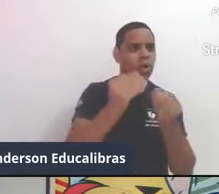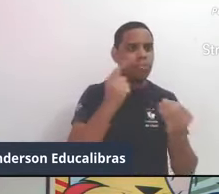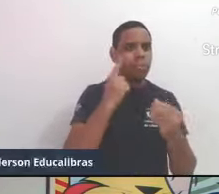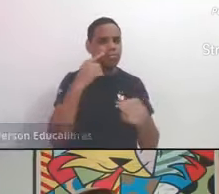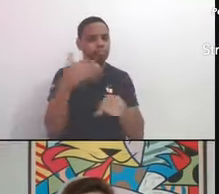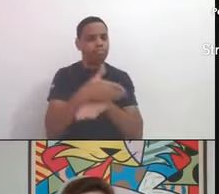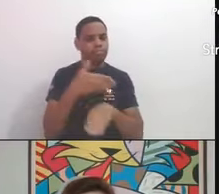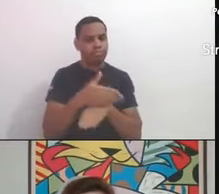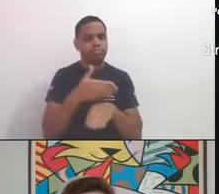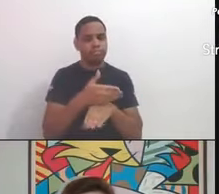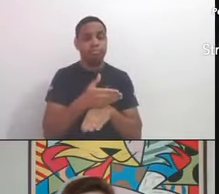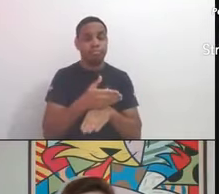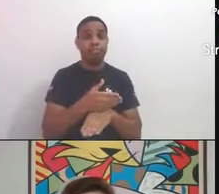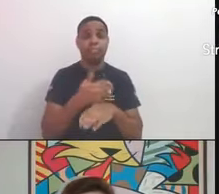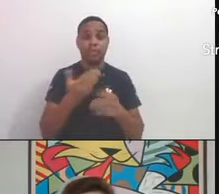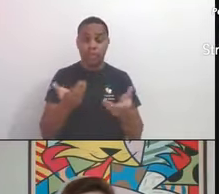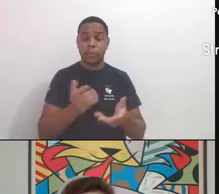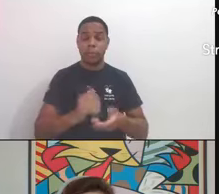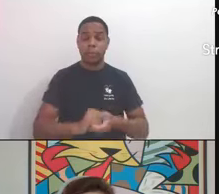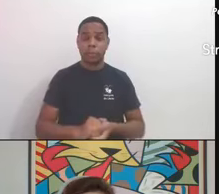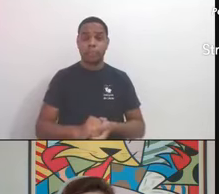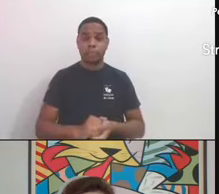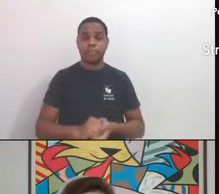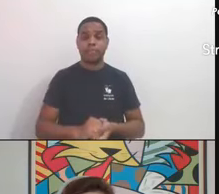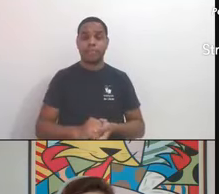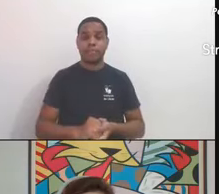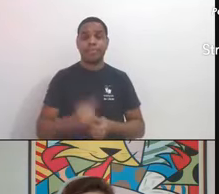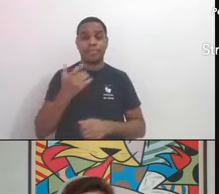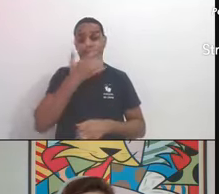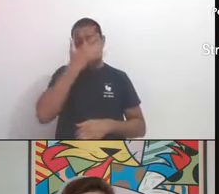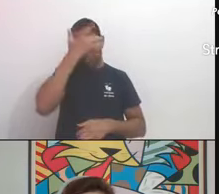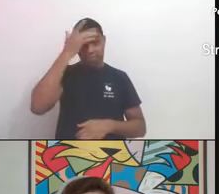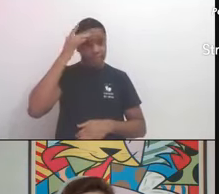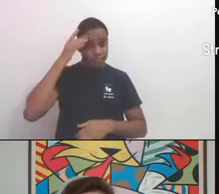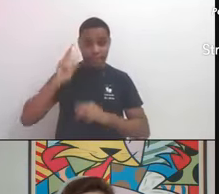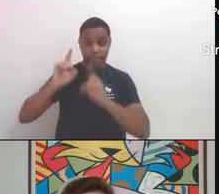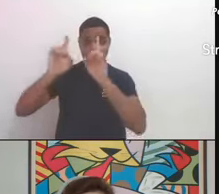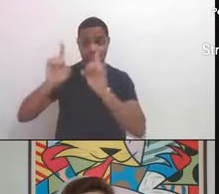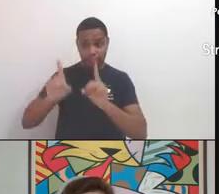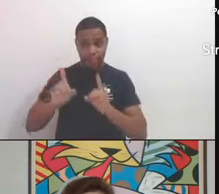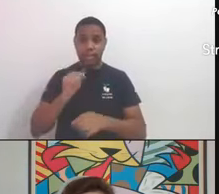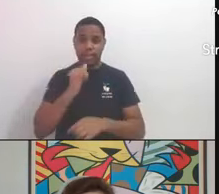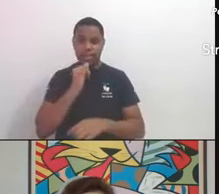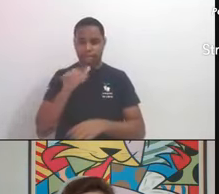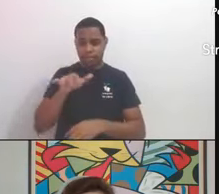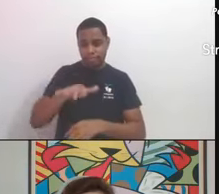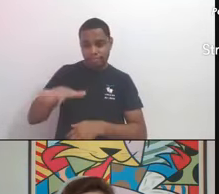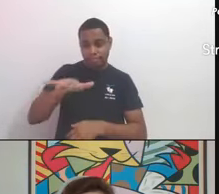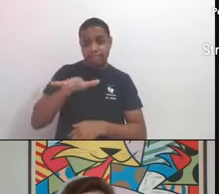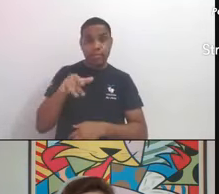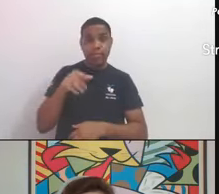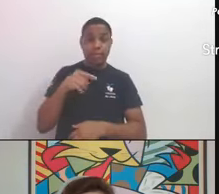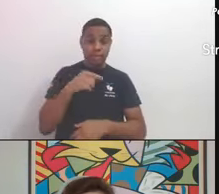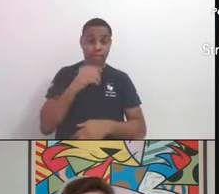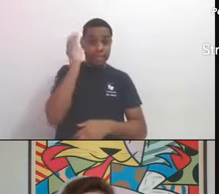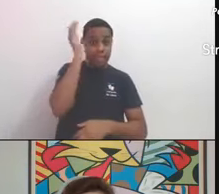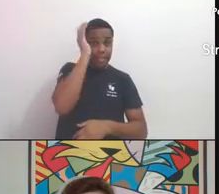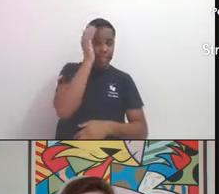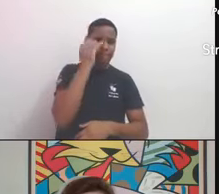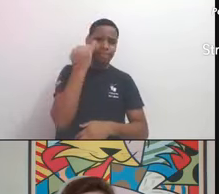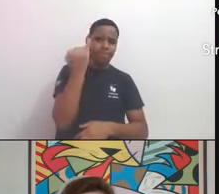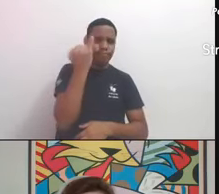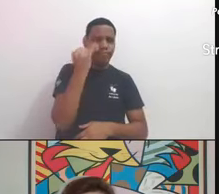participar intensamente. Então, com relação às pessoas com deficiência, por exemplo, é importante para nós